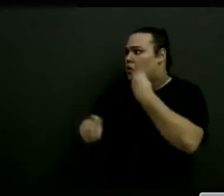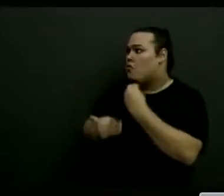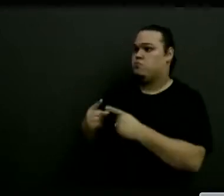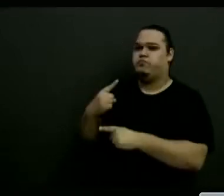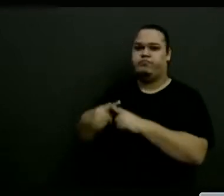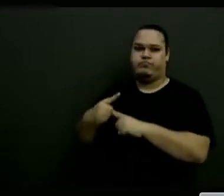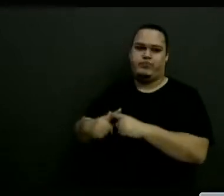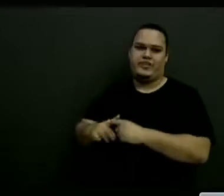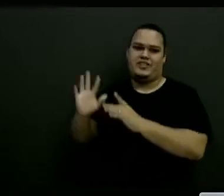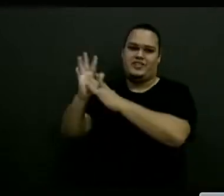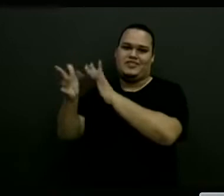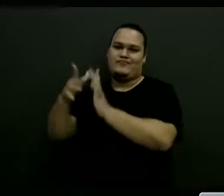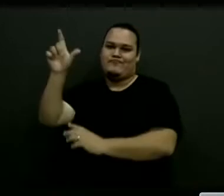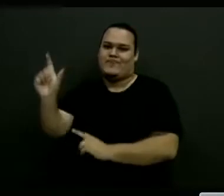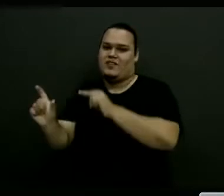Em segundo lugar,